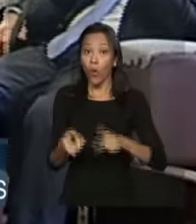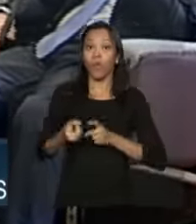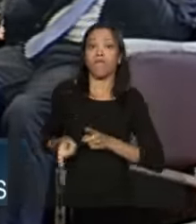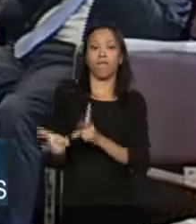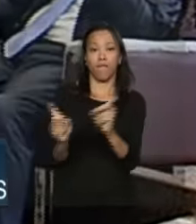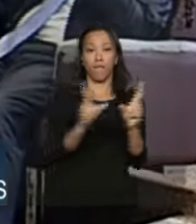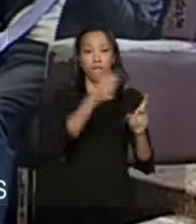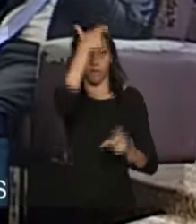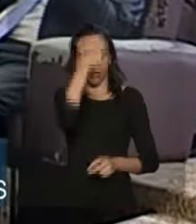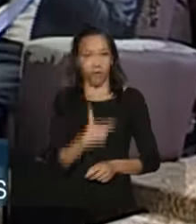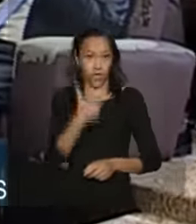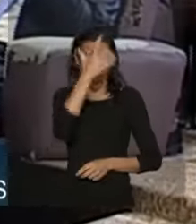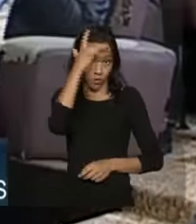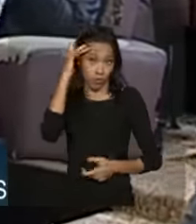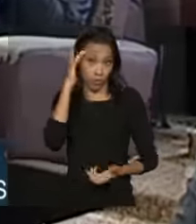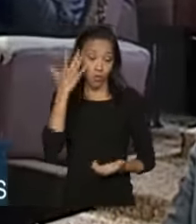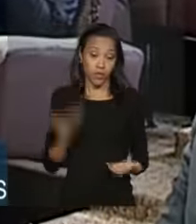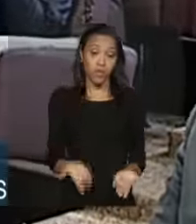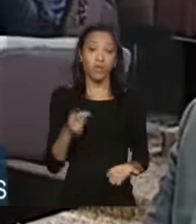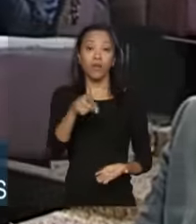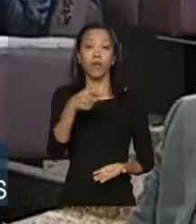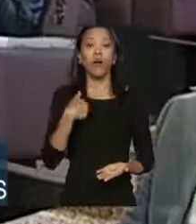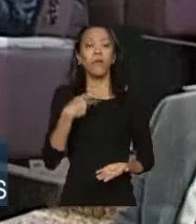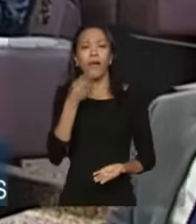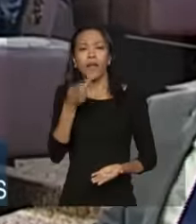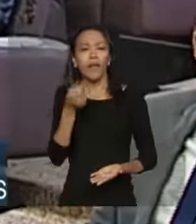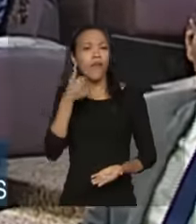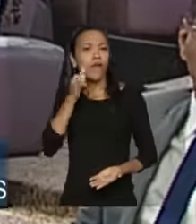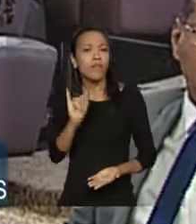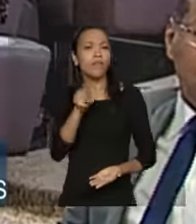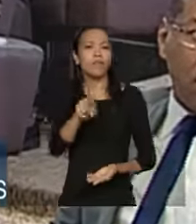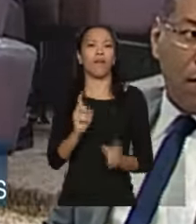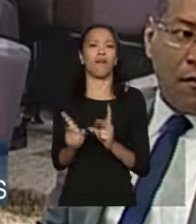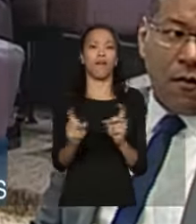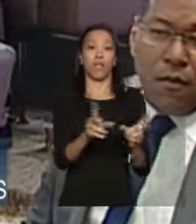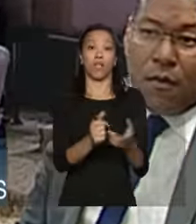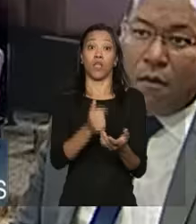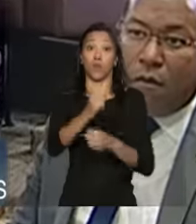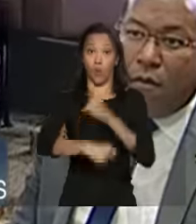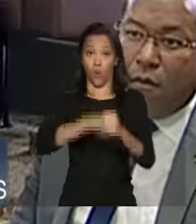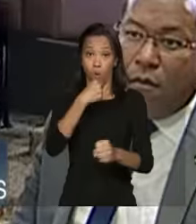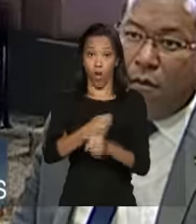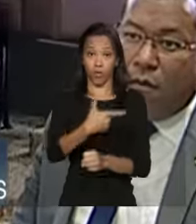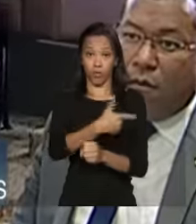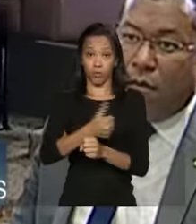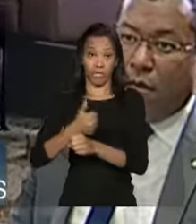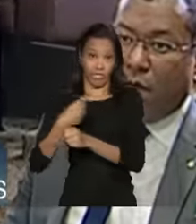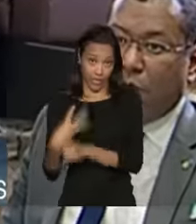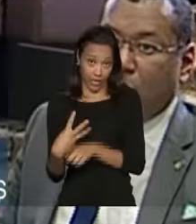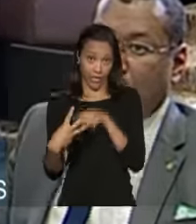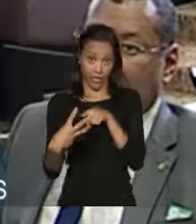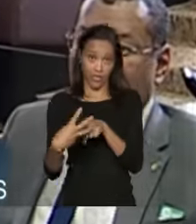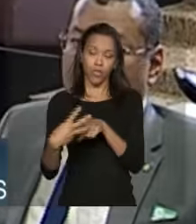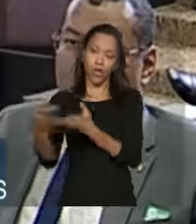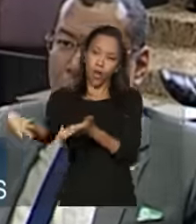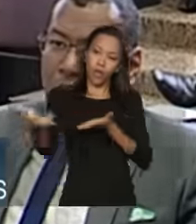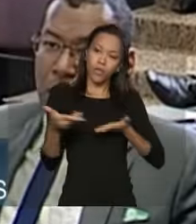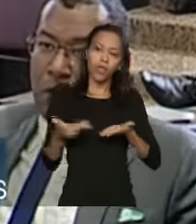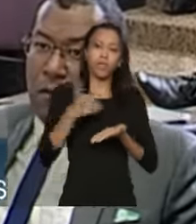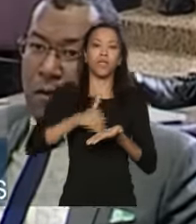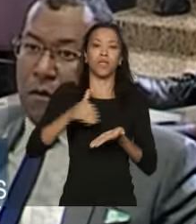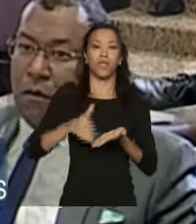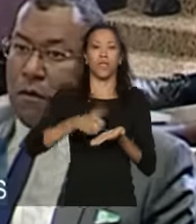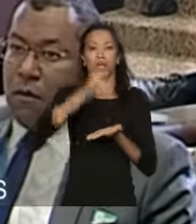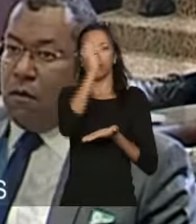do relatório de dados de enfrentamento ao tráfico de pessoas ano 2013 nós convidamos o senhor secretário